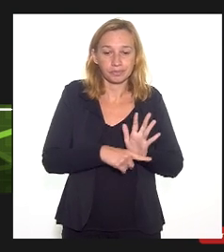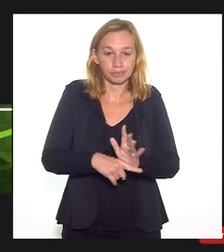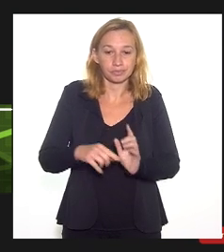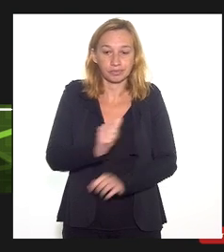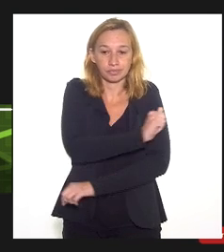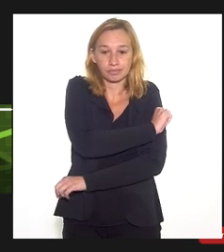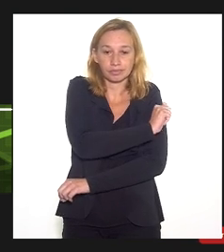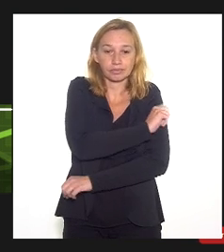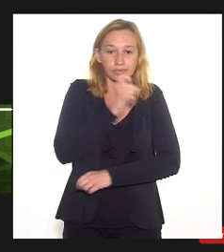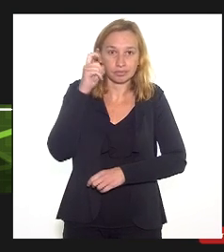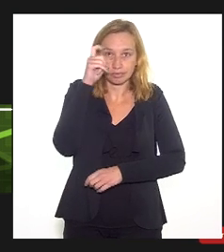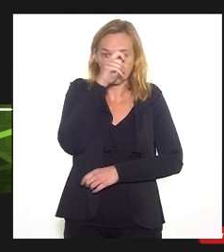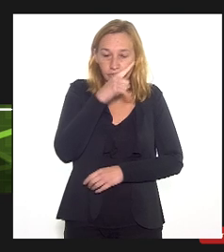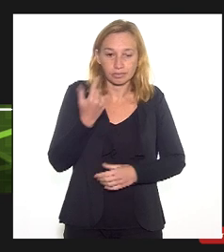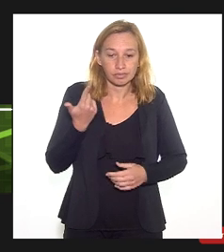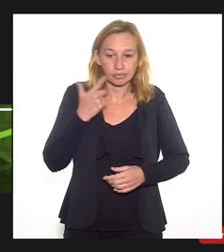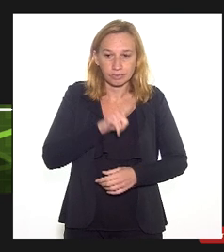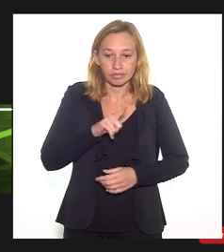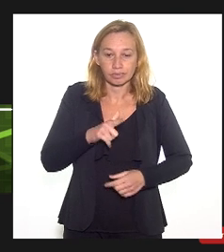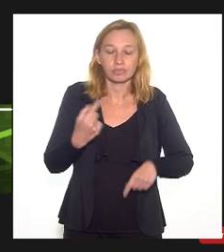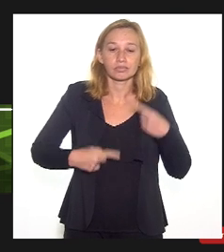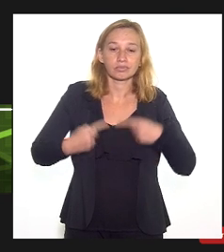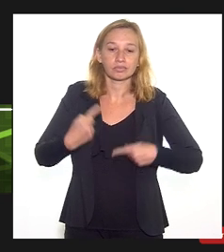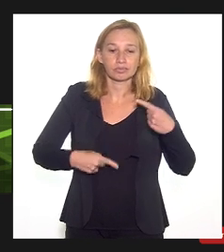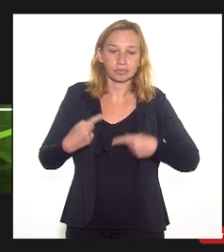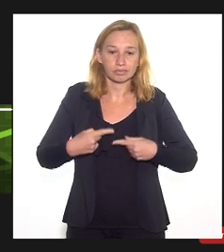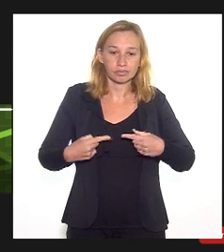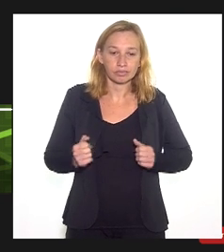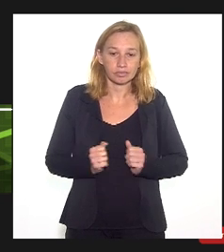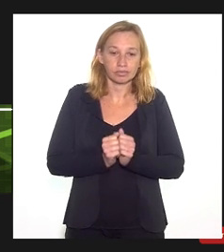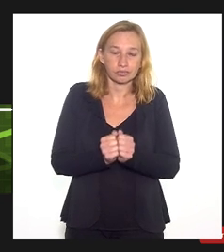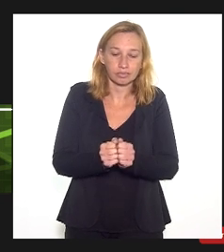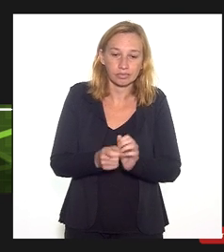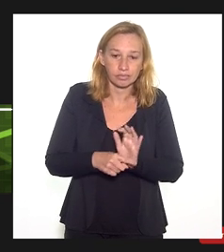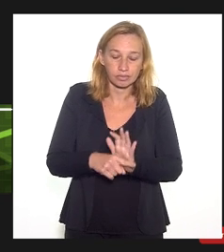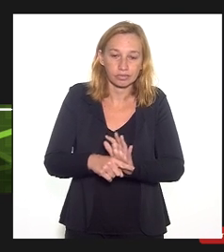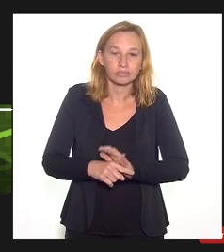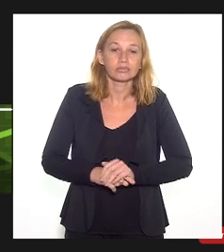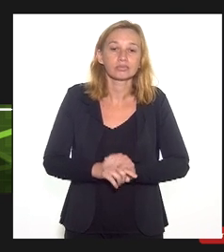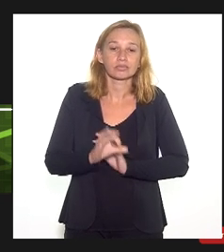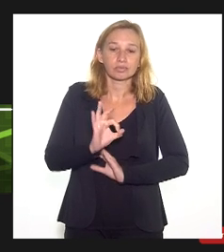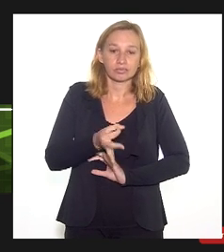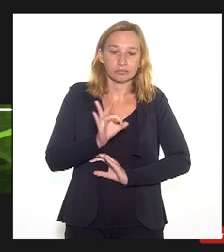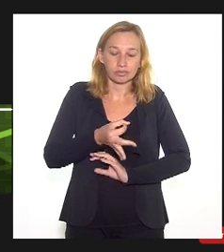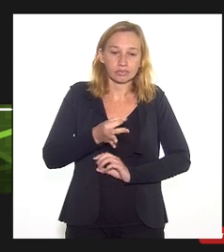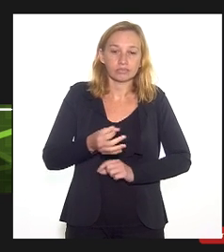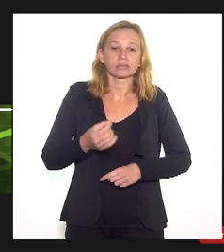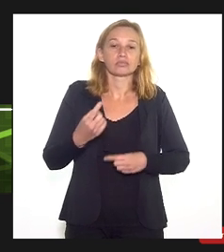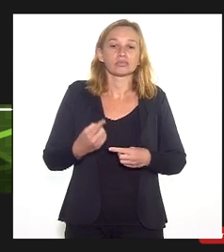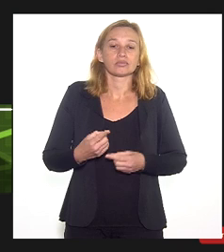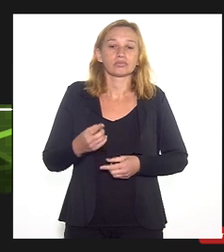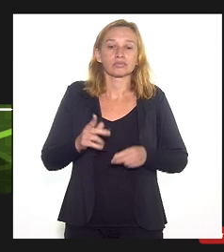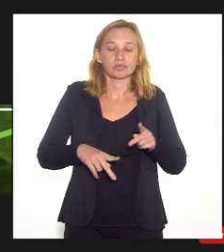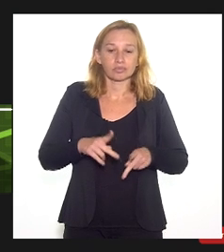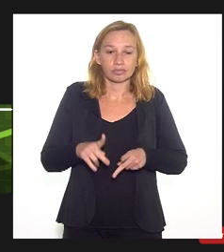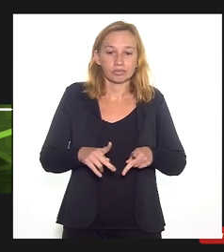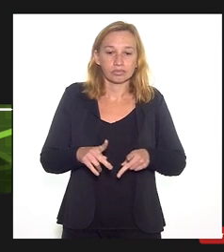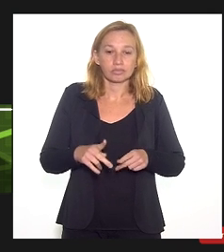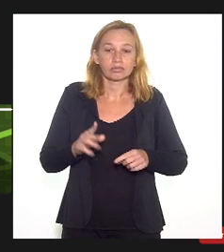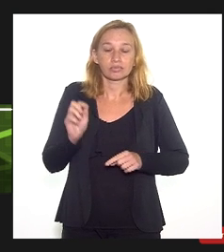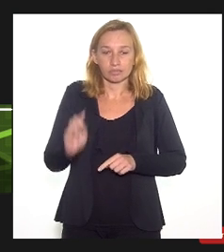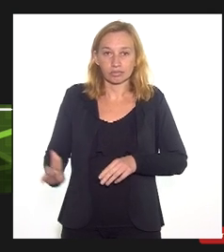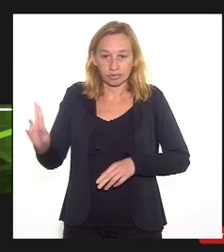dificuldade de conseguir contemplar essas políticas de assistência mas não se coloca em xeque justamente esse caráter popular de popularização da